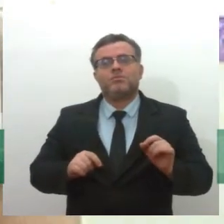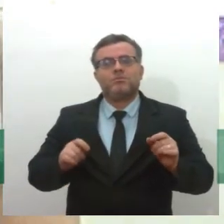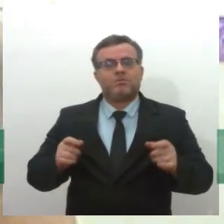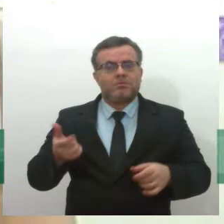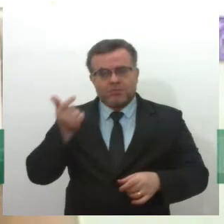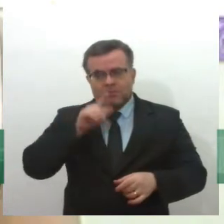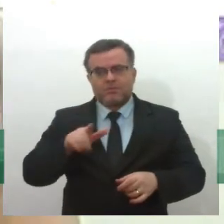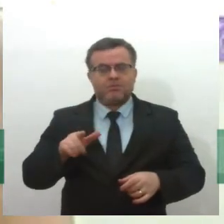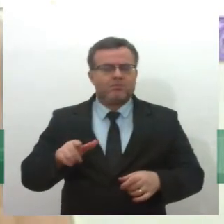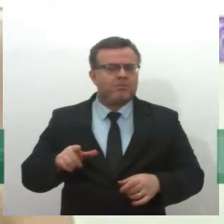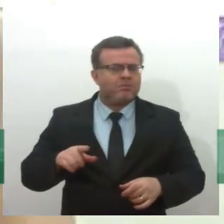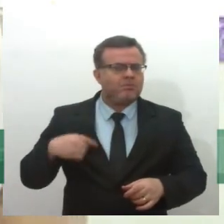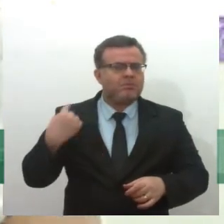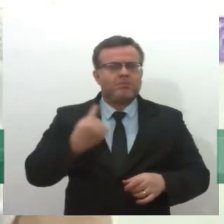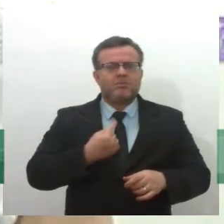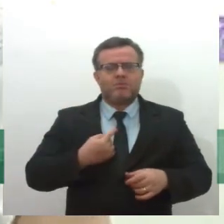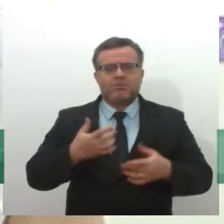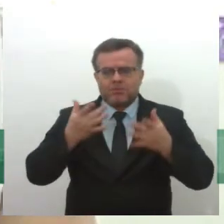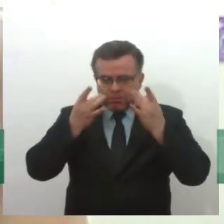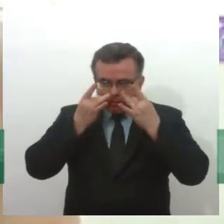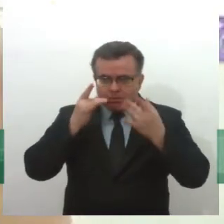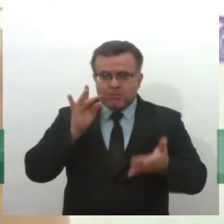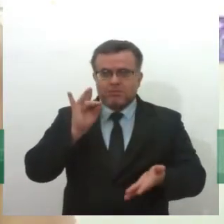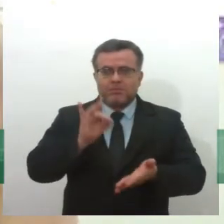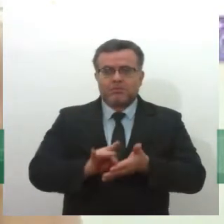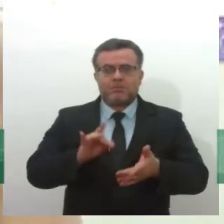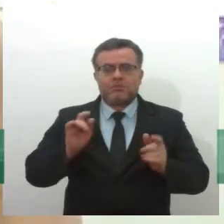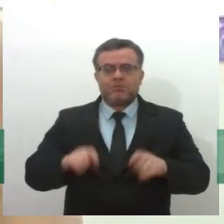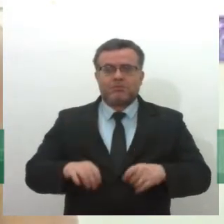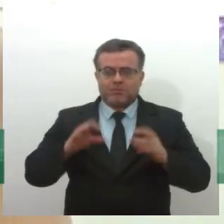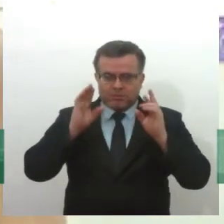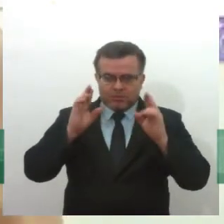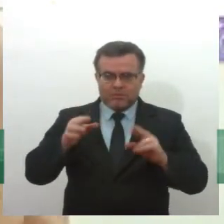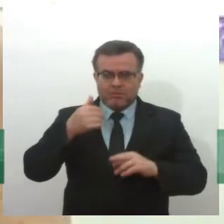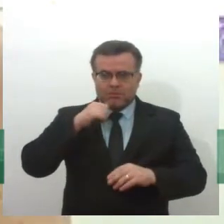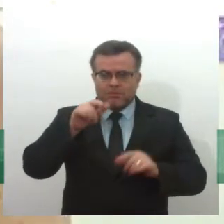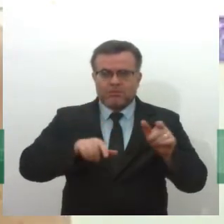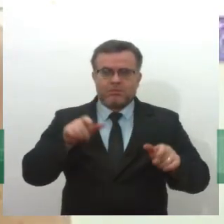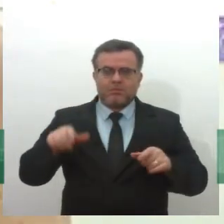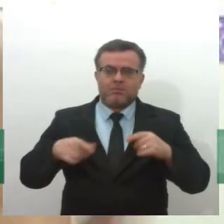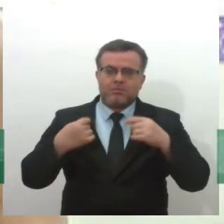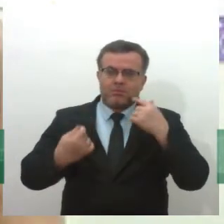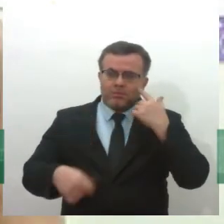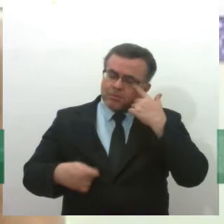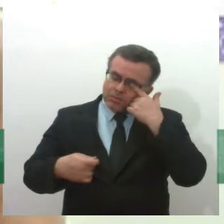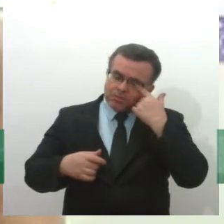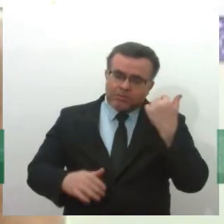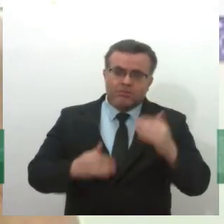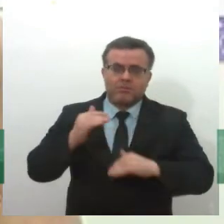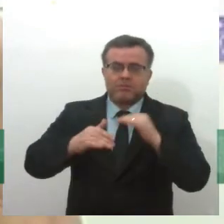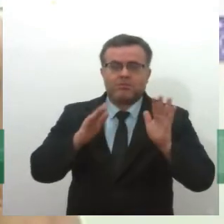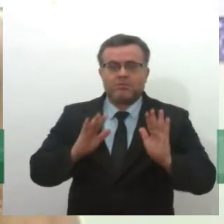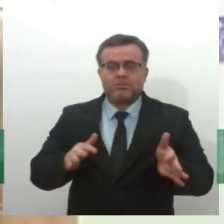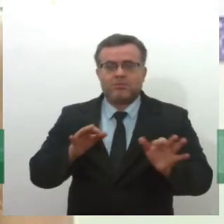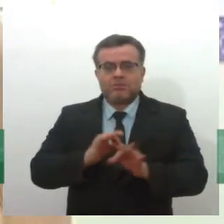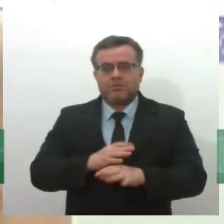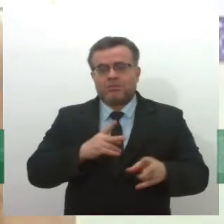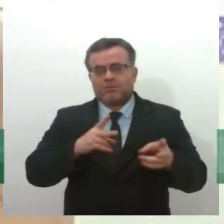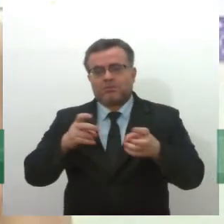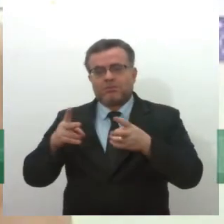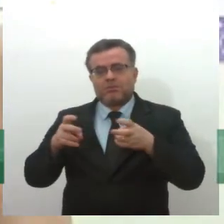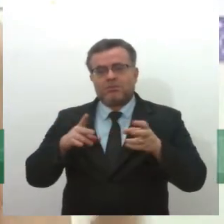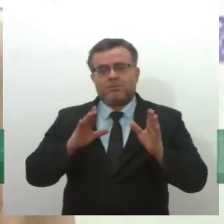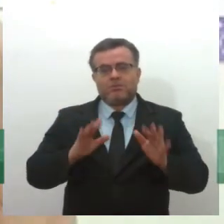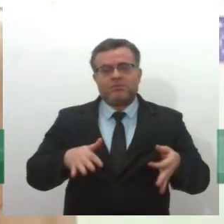partir das nossas realidades, que é o fortalecimento das mulheres. Nós temos iniciativas que têm avançado nesse sentido, a gente tem visto